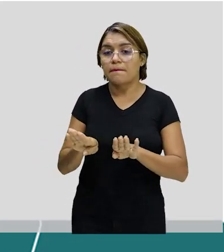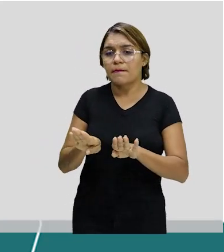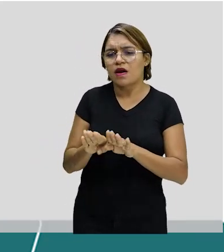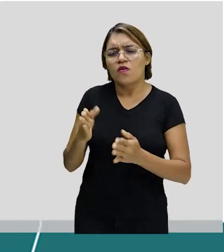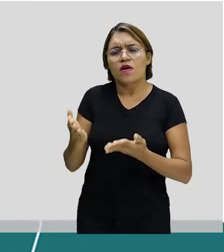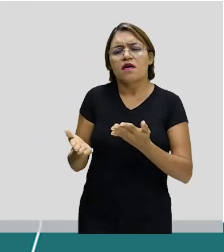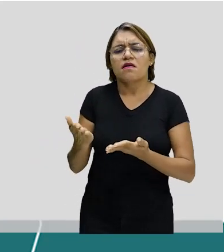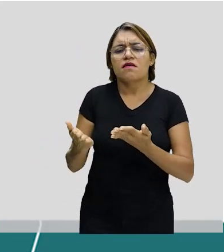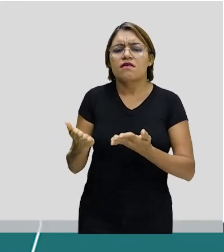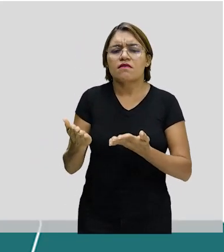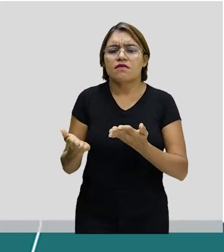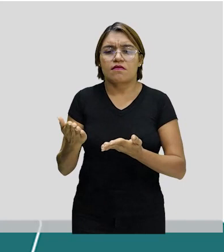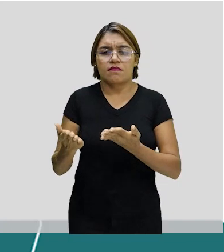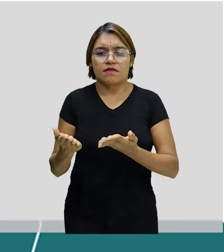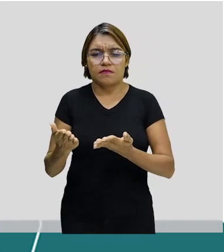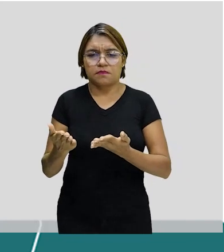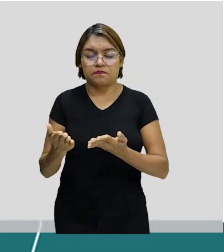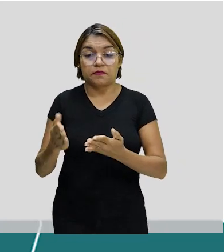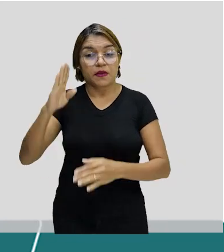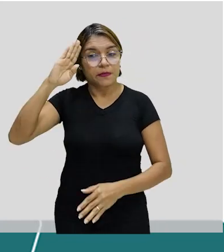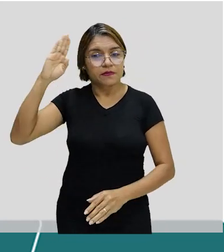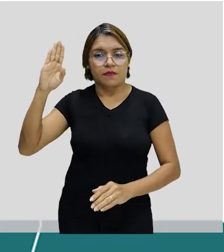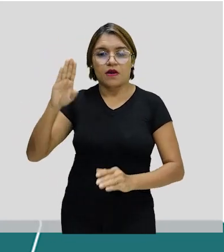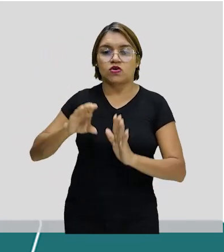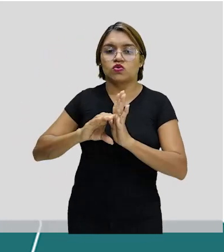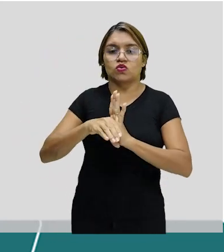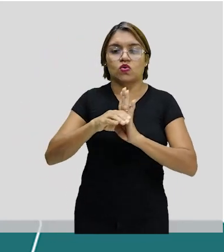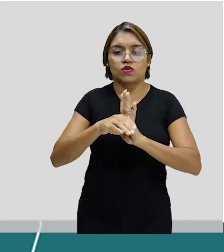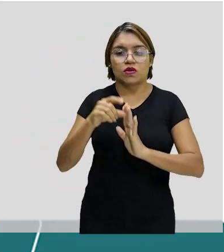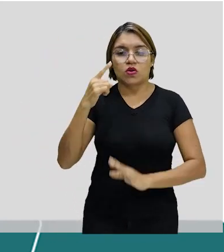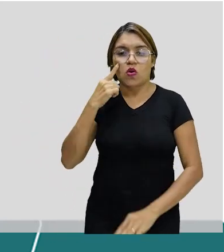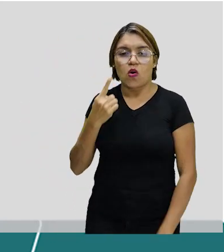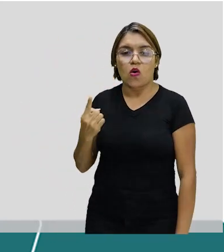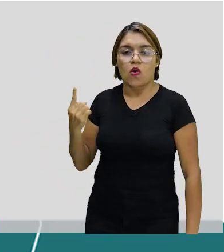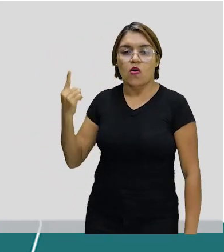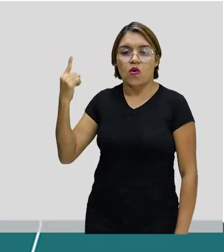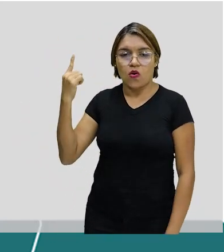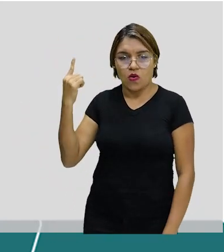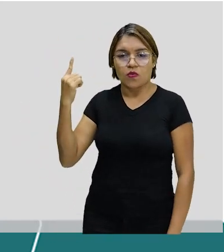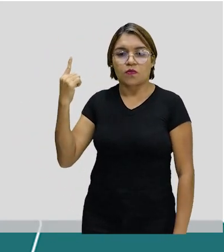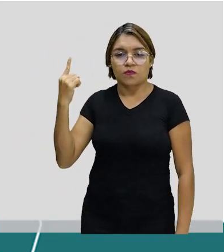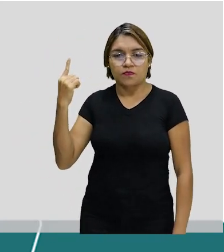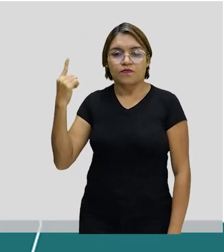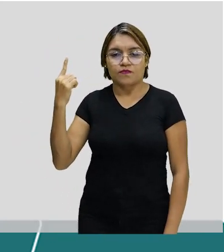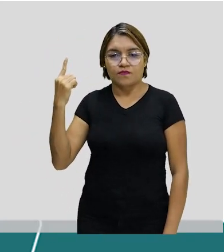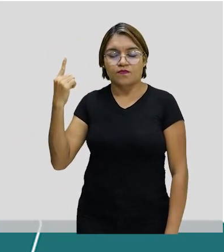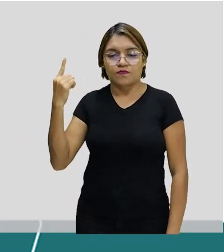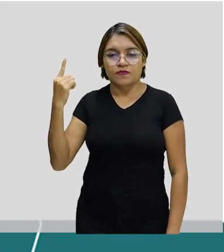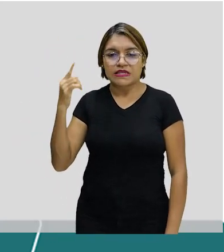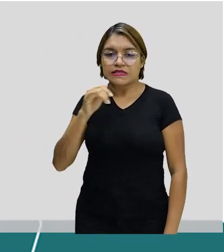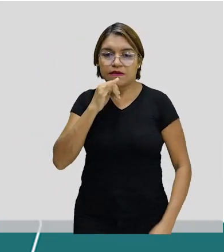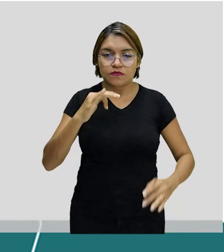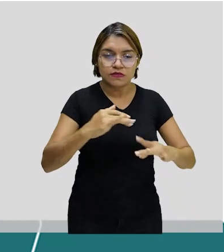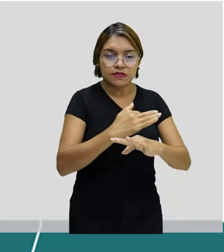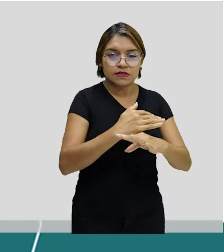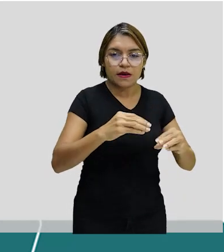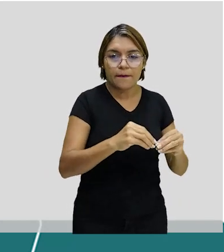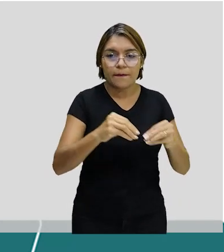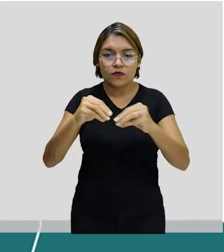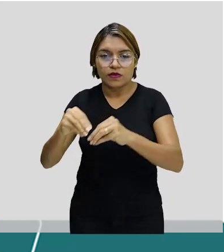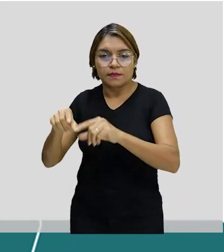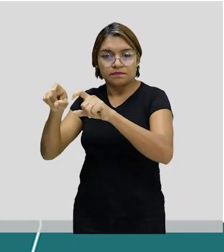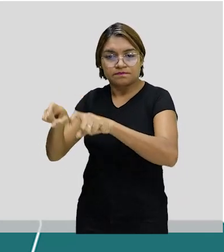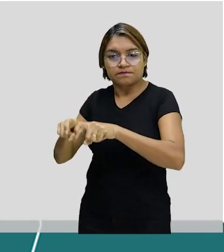clássicos, sendo os principais conceitos Fugere Urbem, que é a fuga da cidade, locus amoenus, lugar